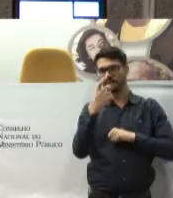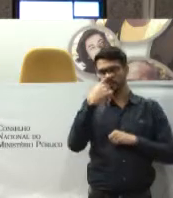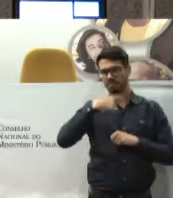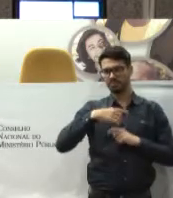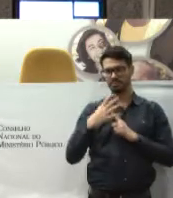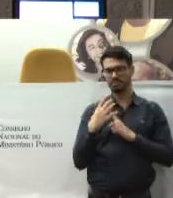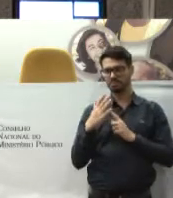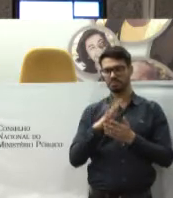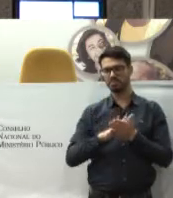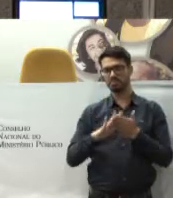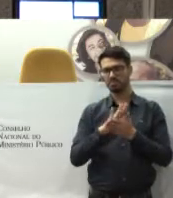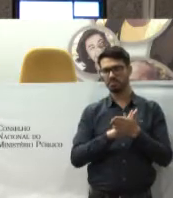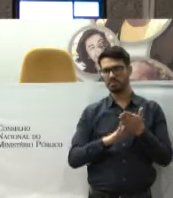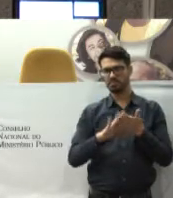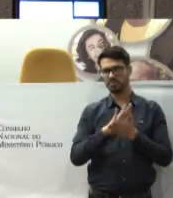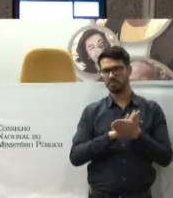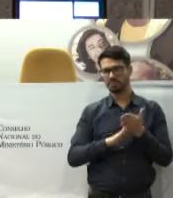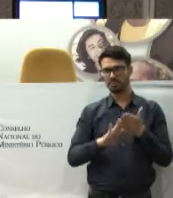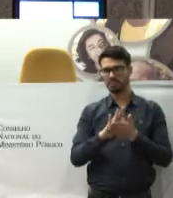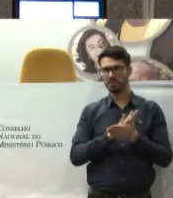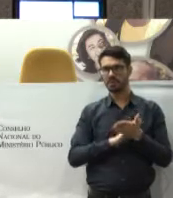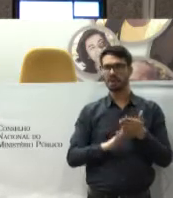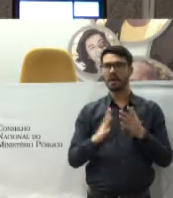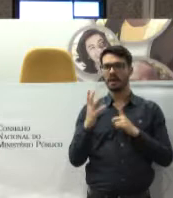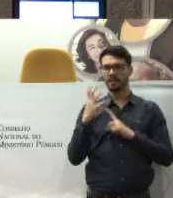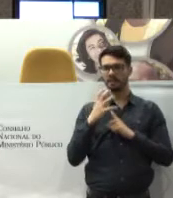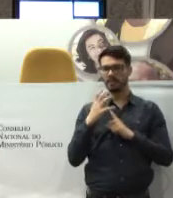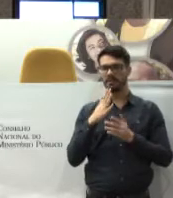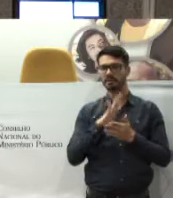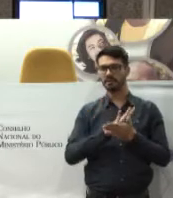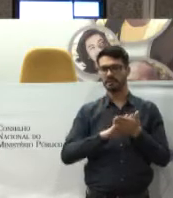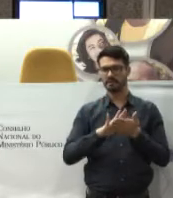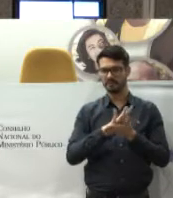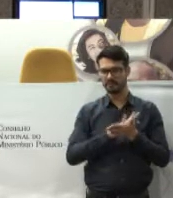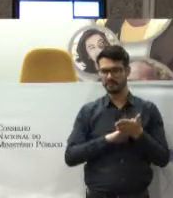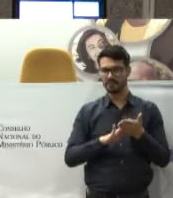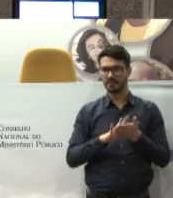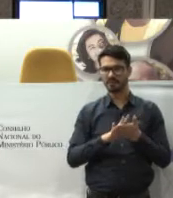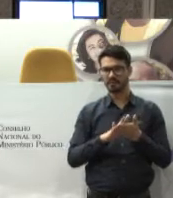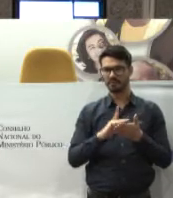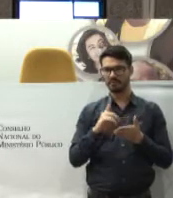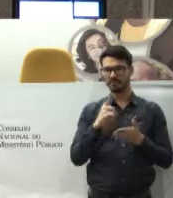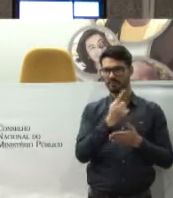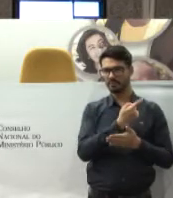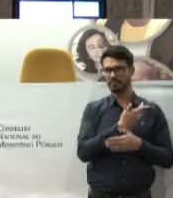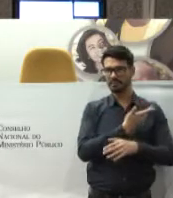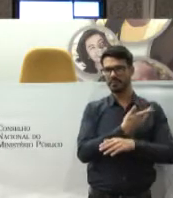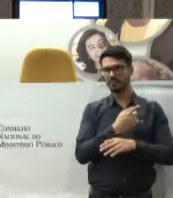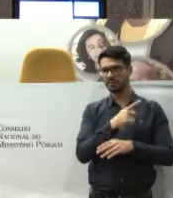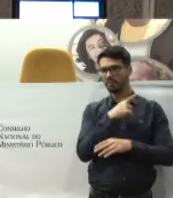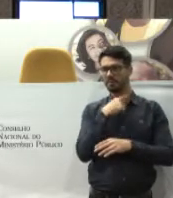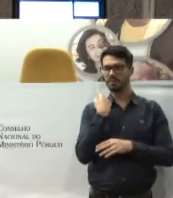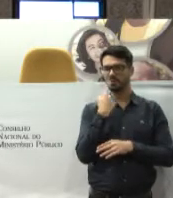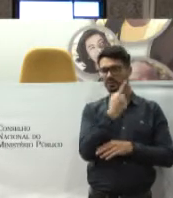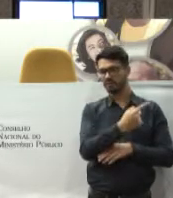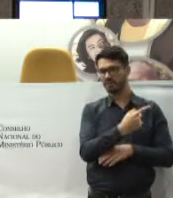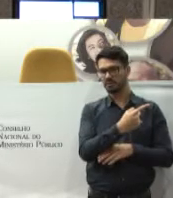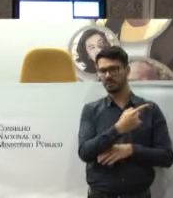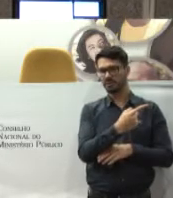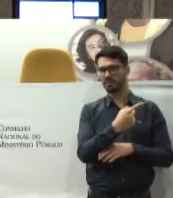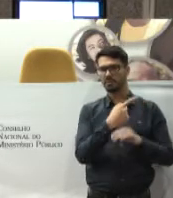pessoas. O impacto individual, para mim, da extinção de uma espécie animal